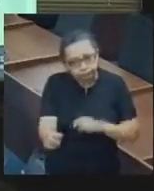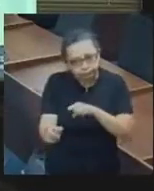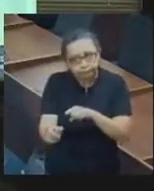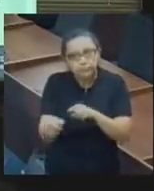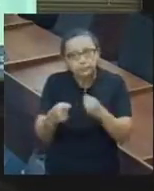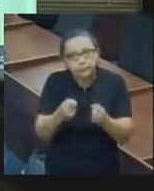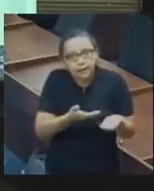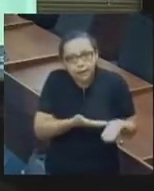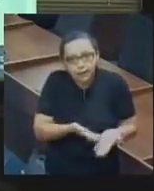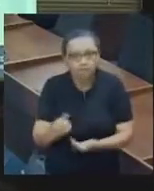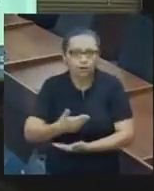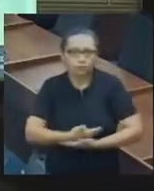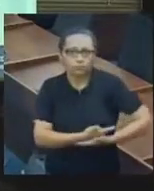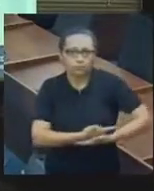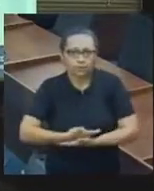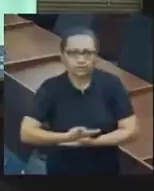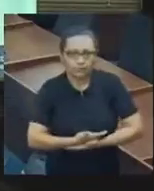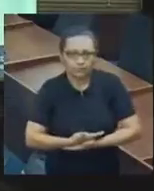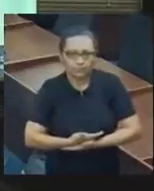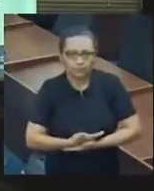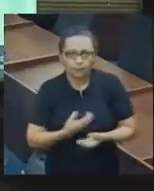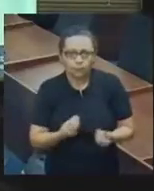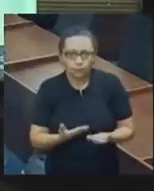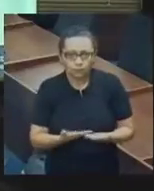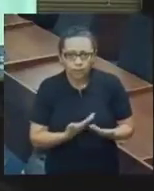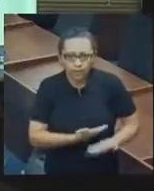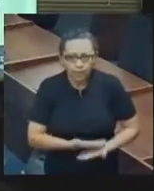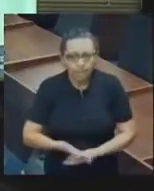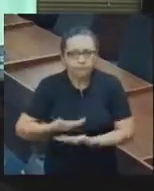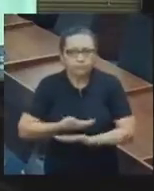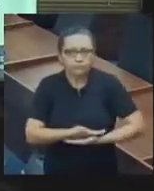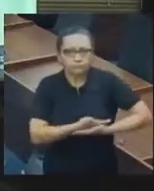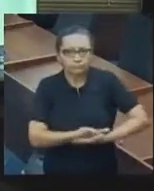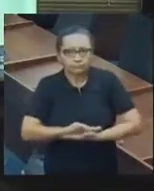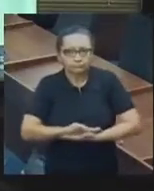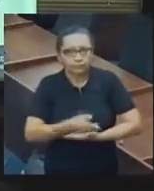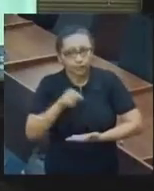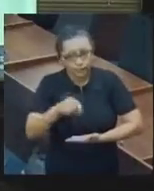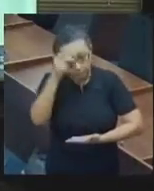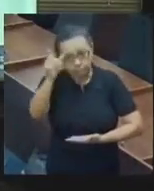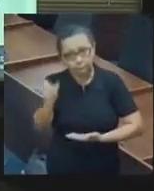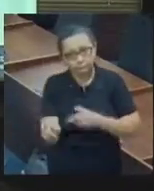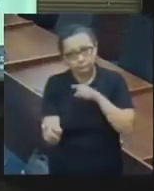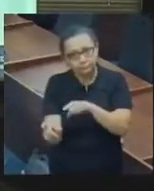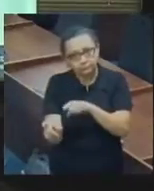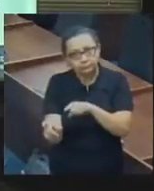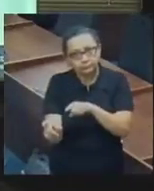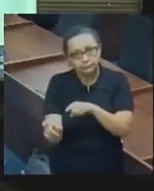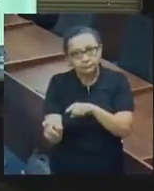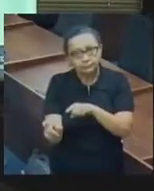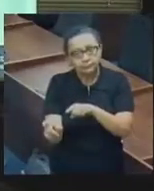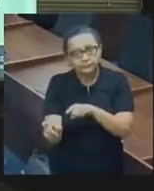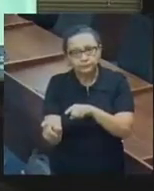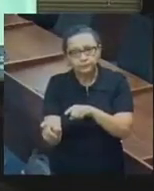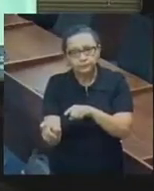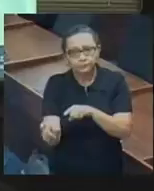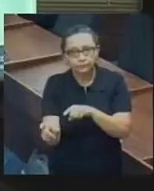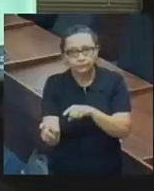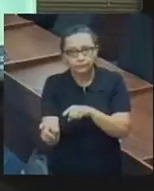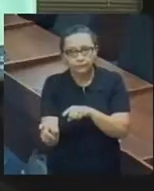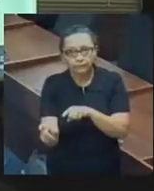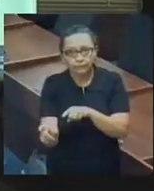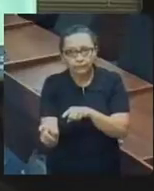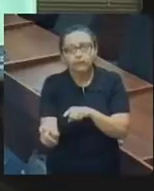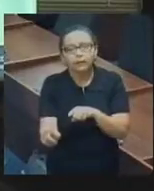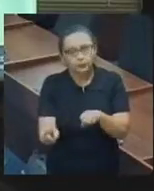carregar um bebê uma criança não é essa pessoa ela ela